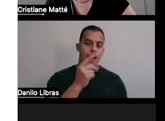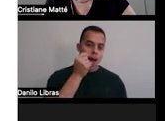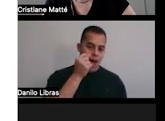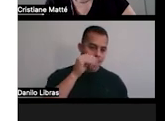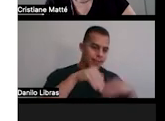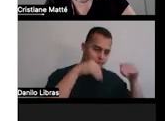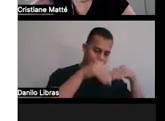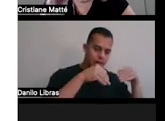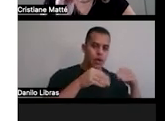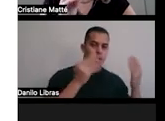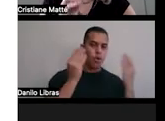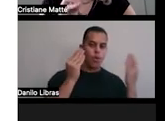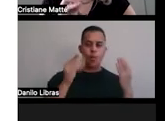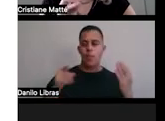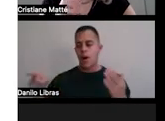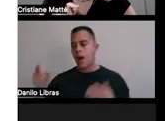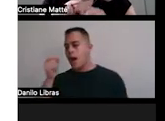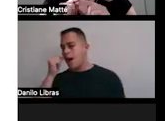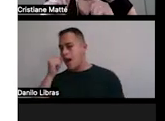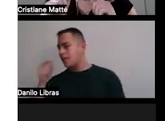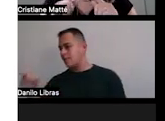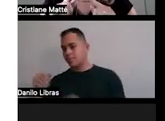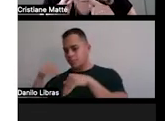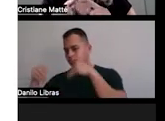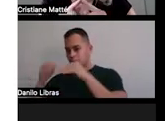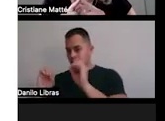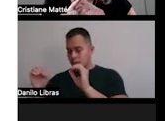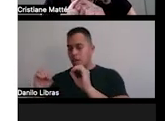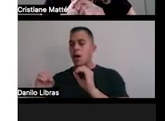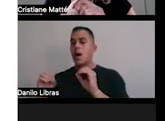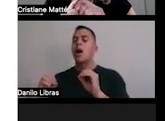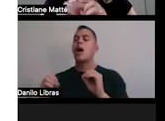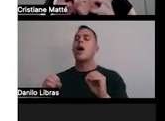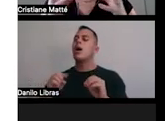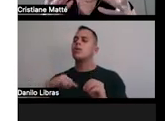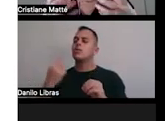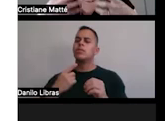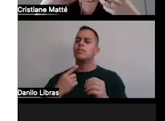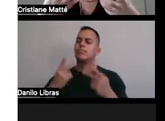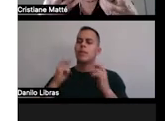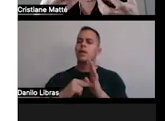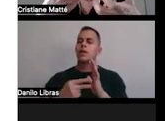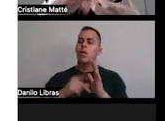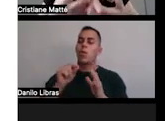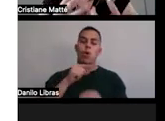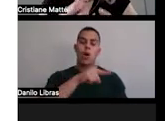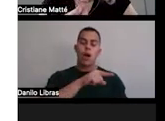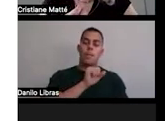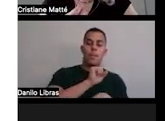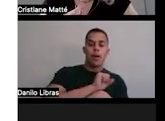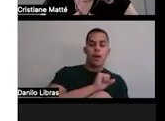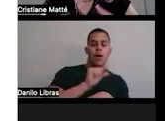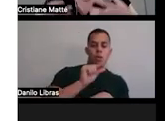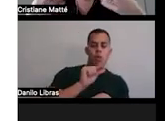comparado com as ratas sedentárias. O que que isso significa? Que ela mudava menos de posição, que ela ficava mais cuidando dos